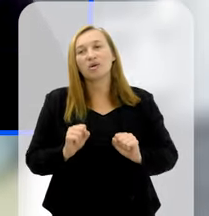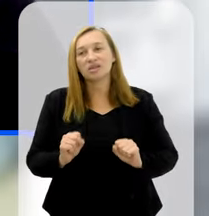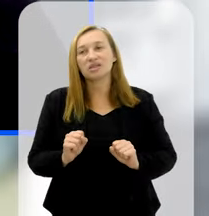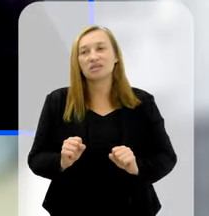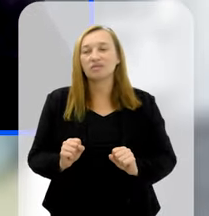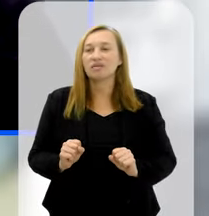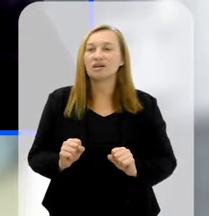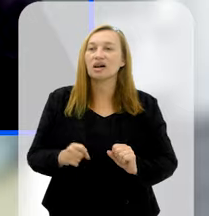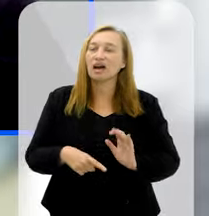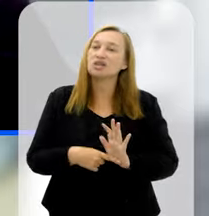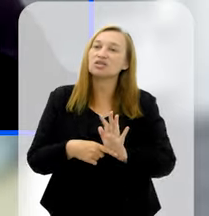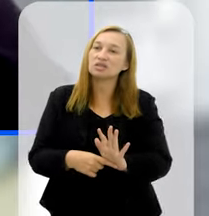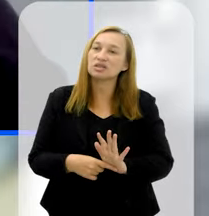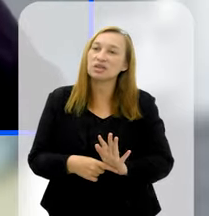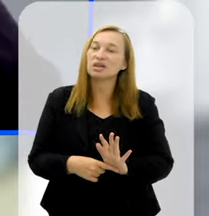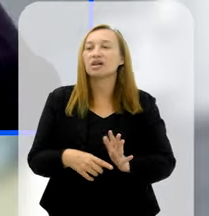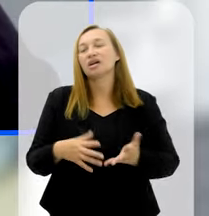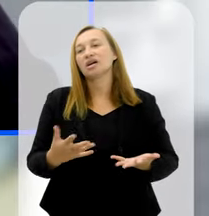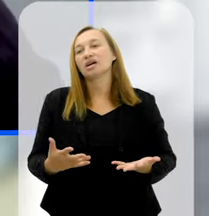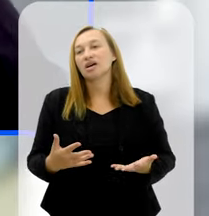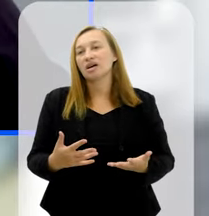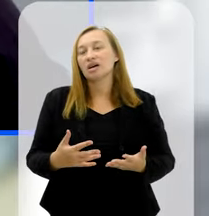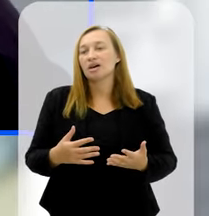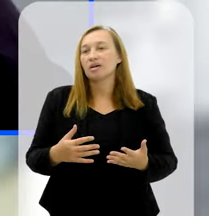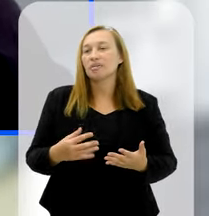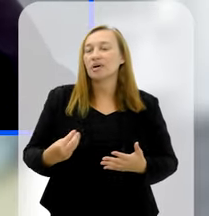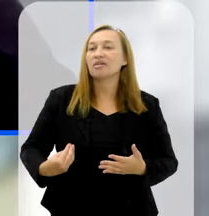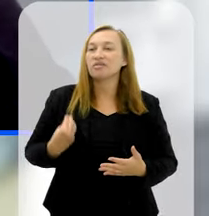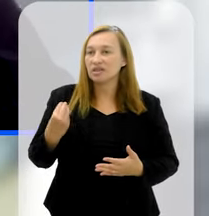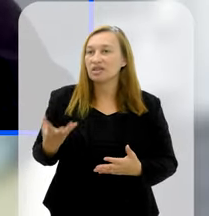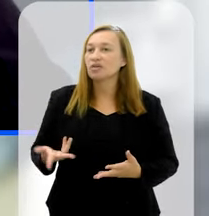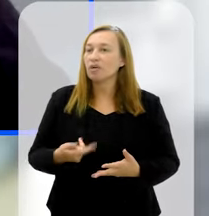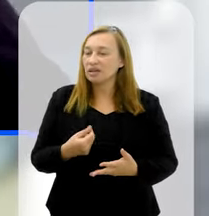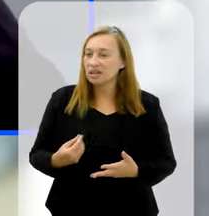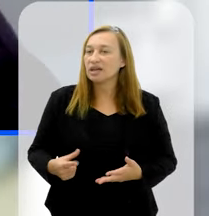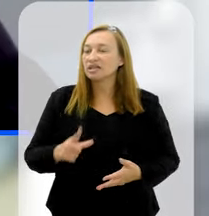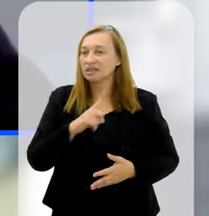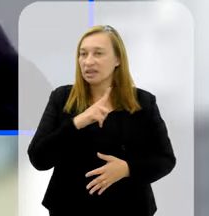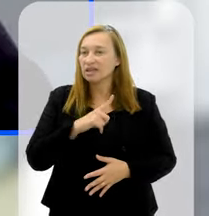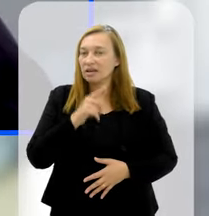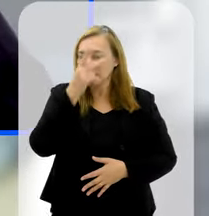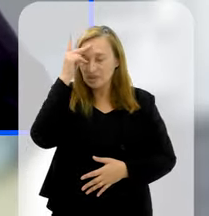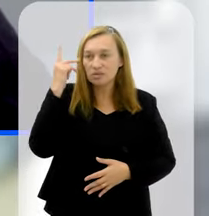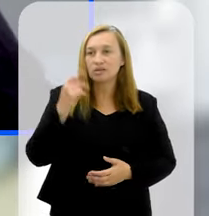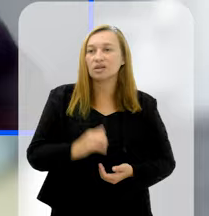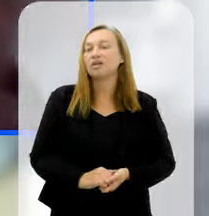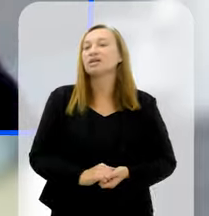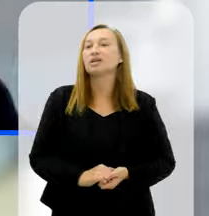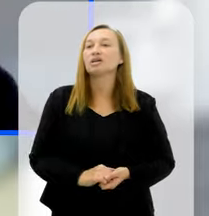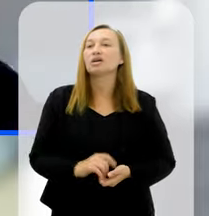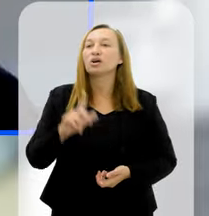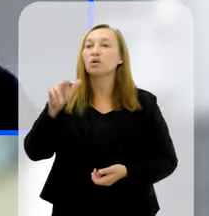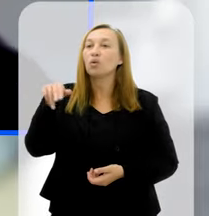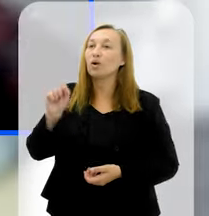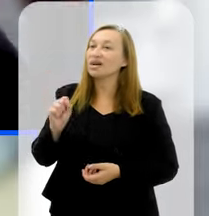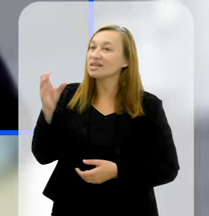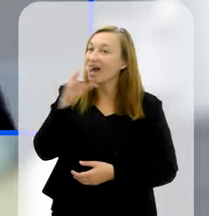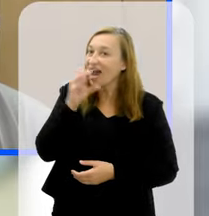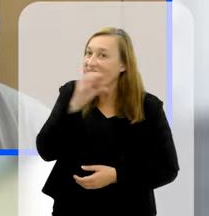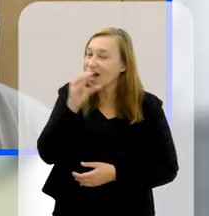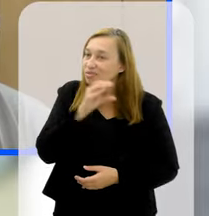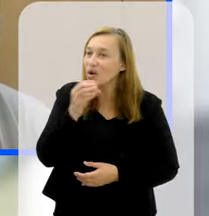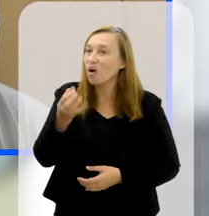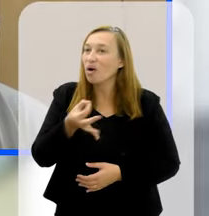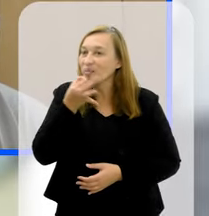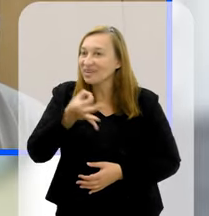que a gente possa fazer a intervenção a mais precoce possível para estabilizar o quadro clínico da pessoa. Ou seja, Lucas, toda.